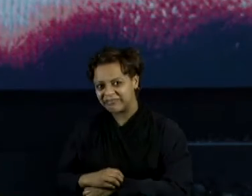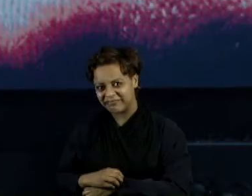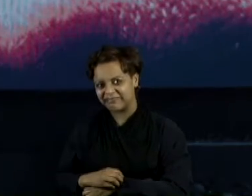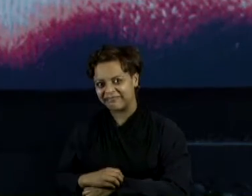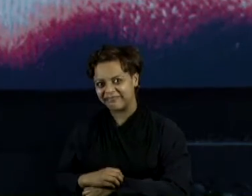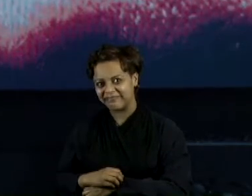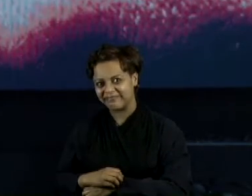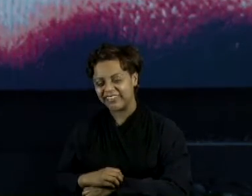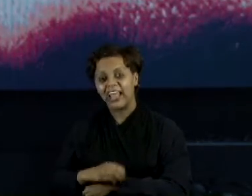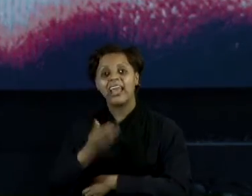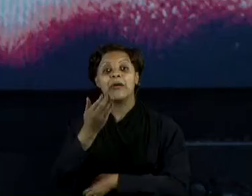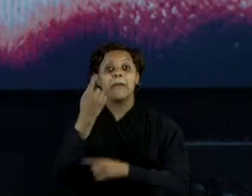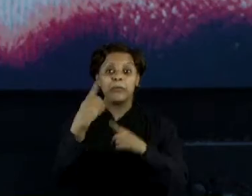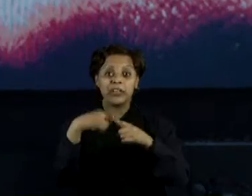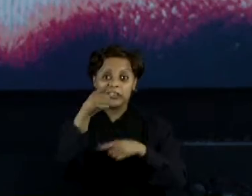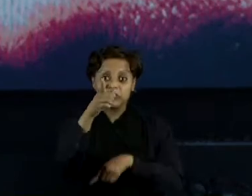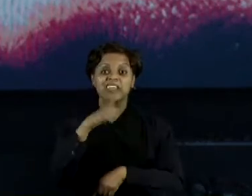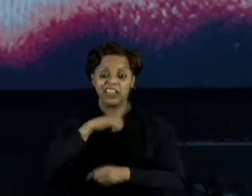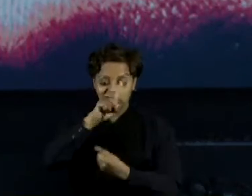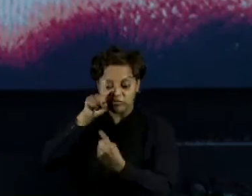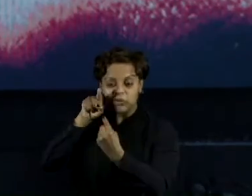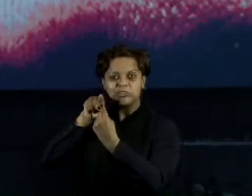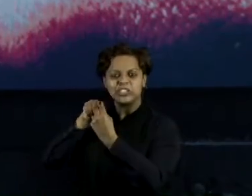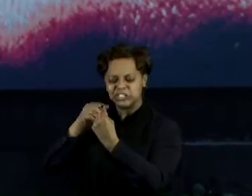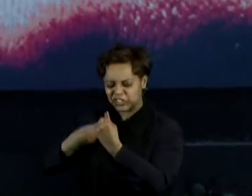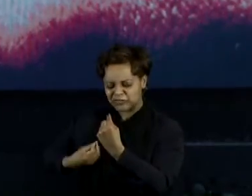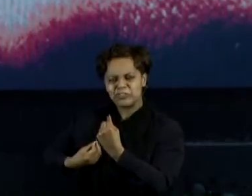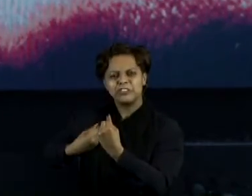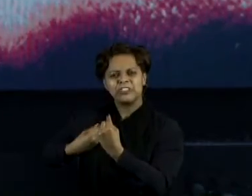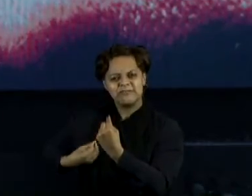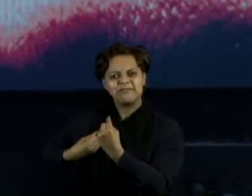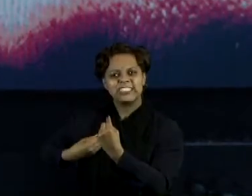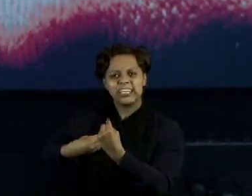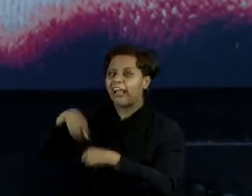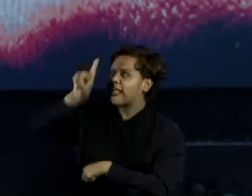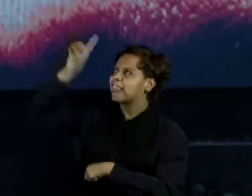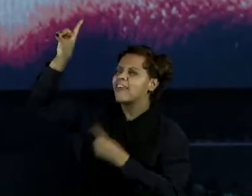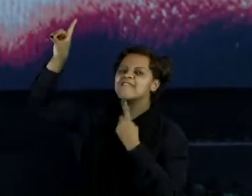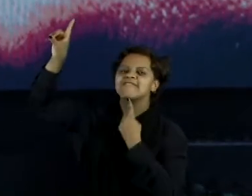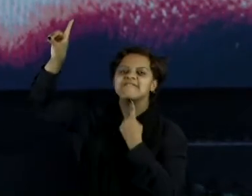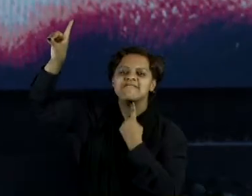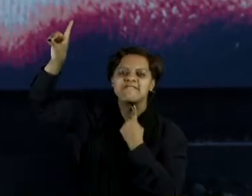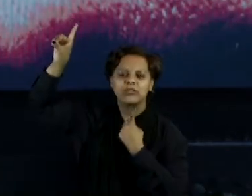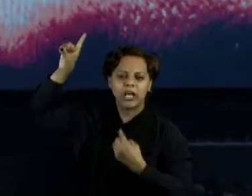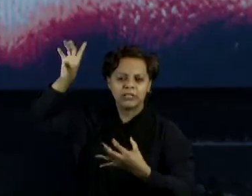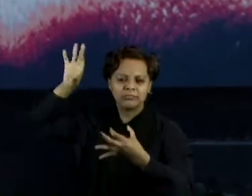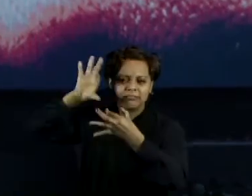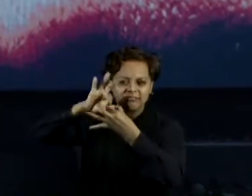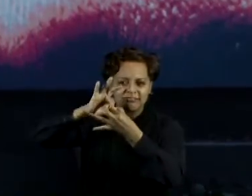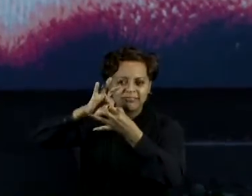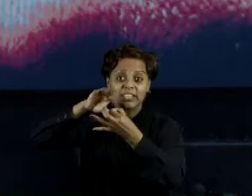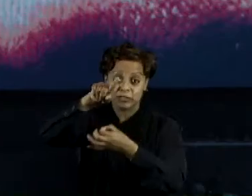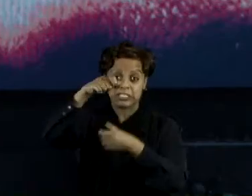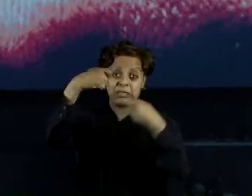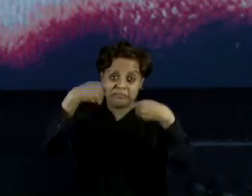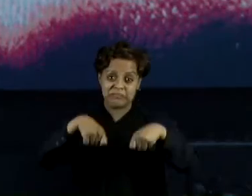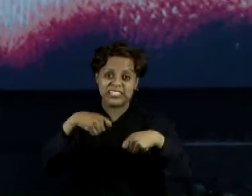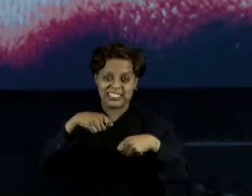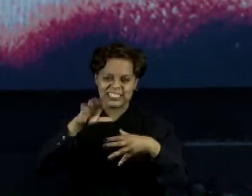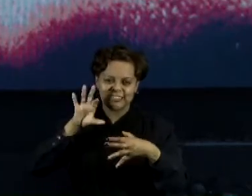que você tenha um legado para o mundo. E esse legado tem a ver com o seu propósito. José